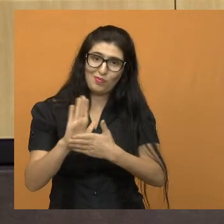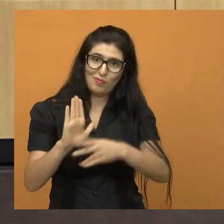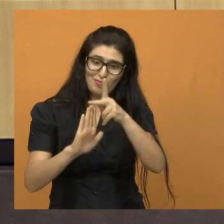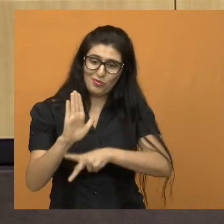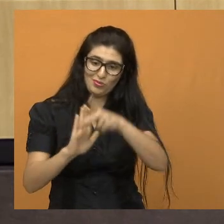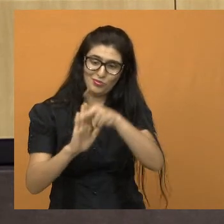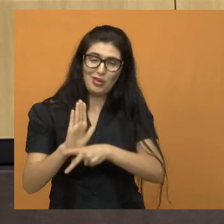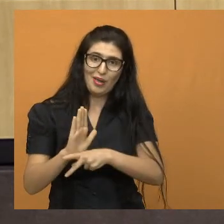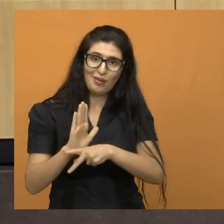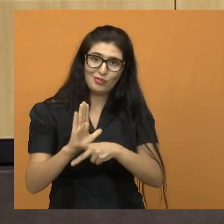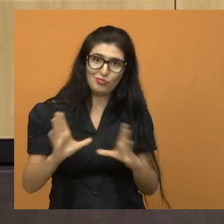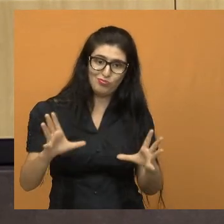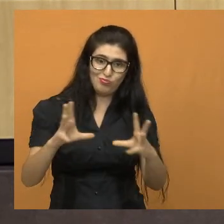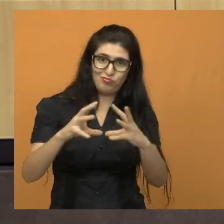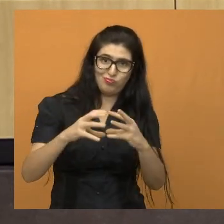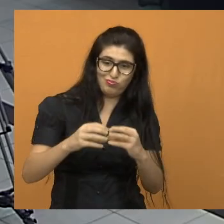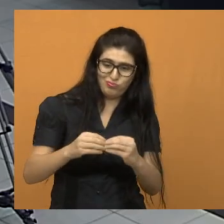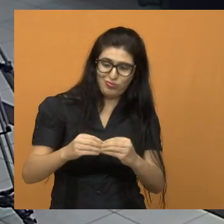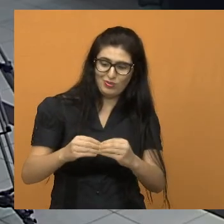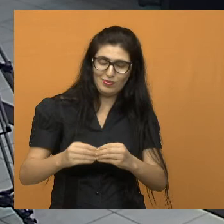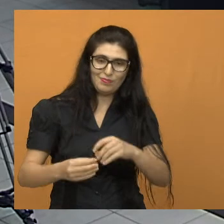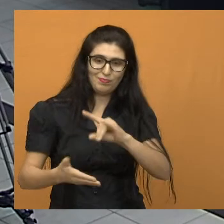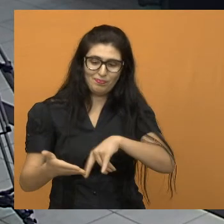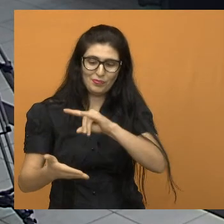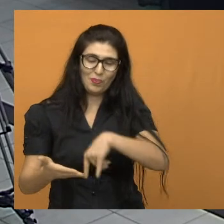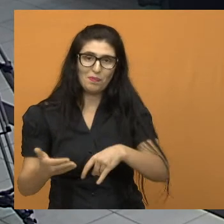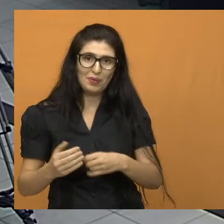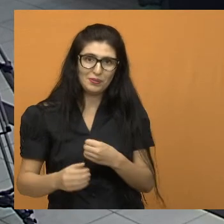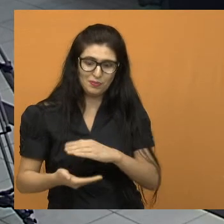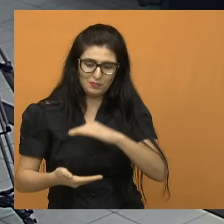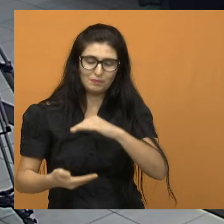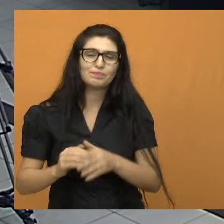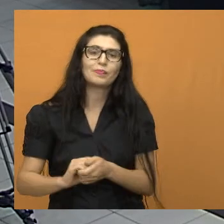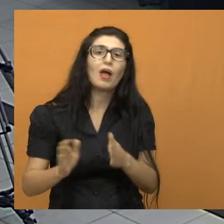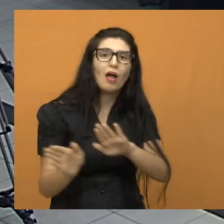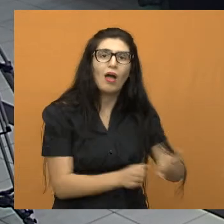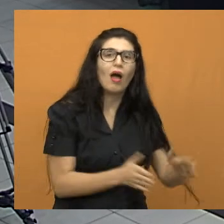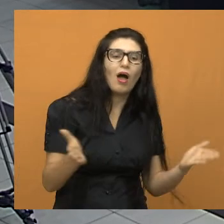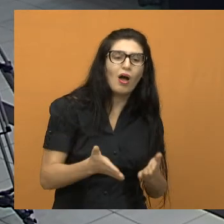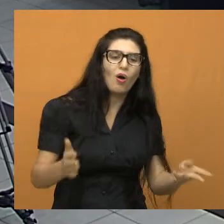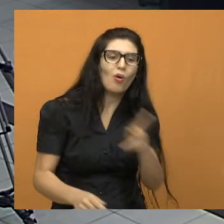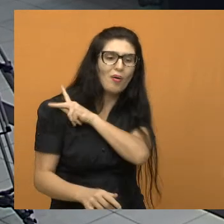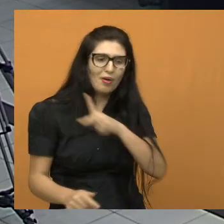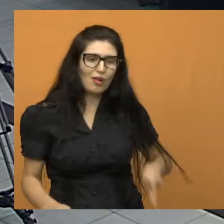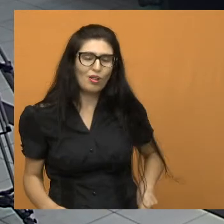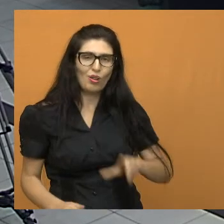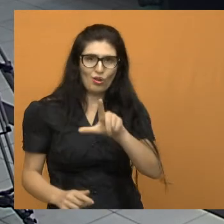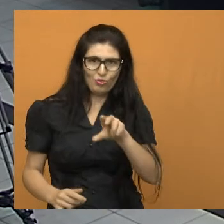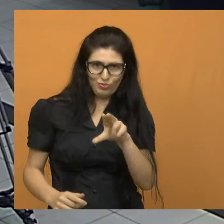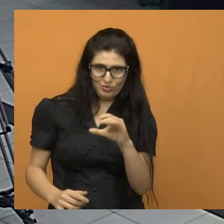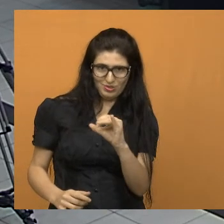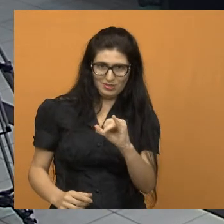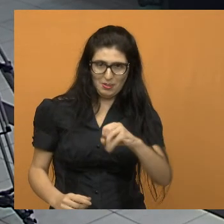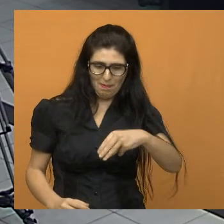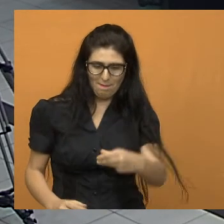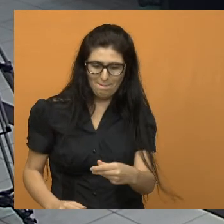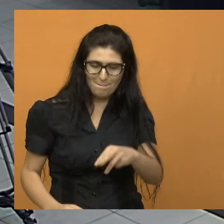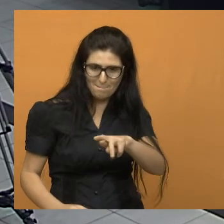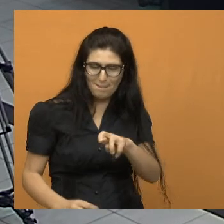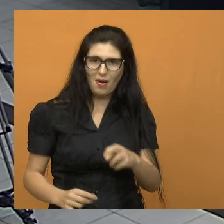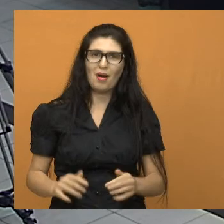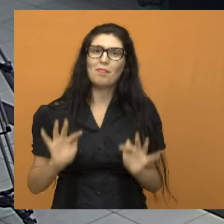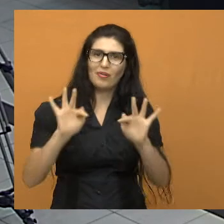Bom, então, finalizando a sessão solene, passamos agora a palavra para a presidente desta casa, a vereadora Lucimar Ponciano, para